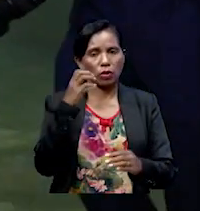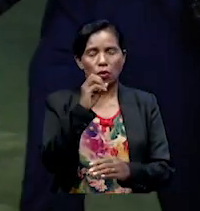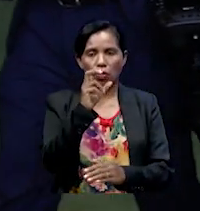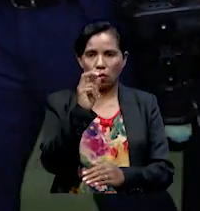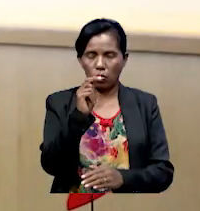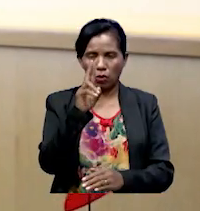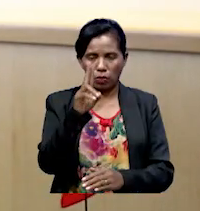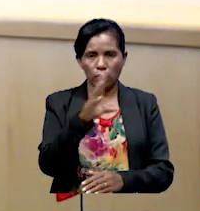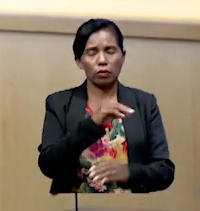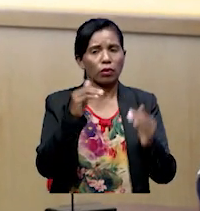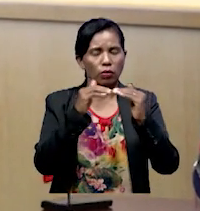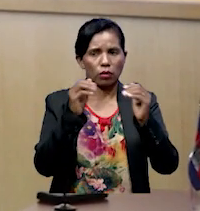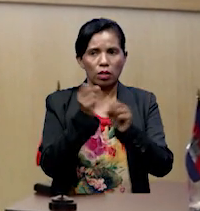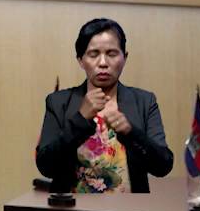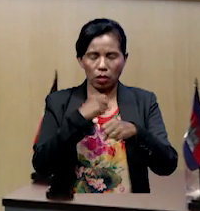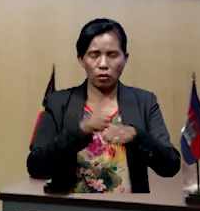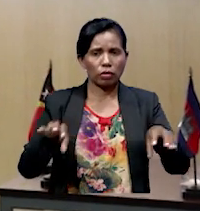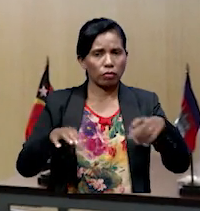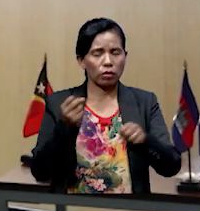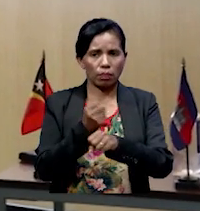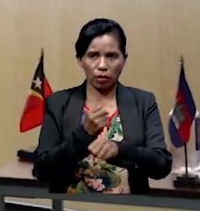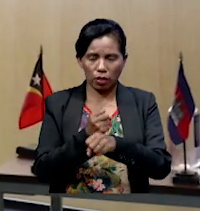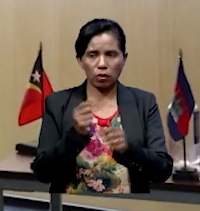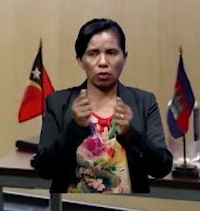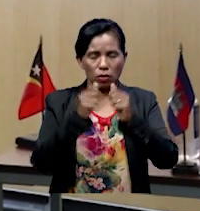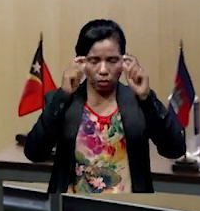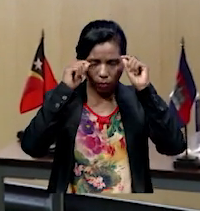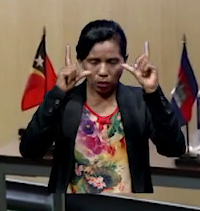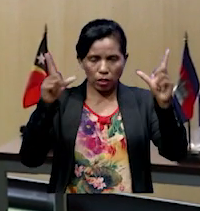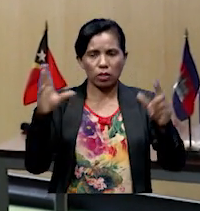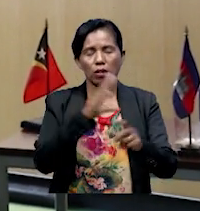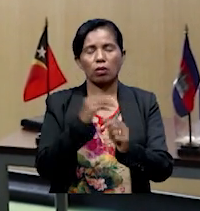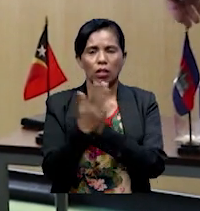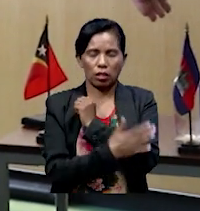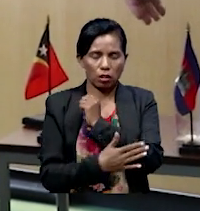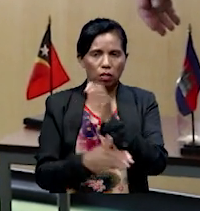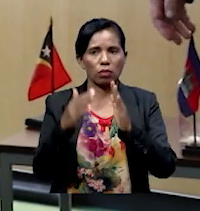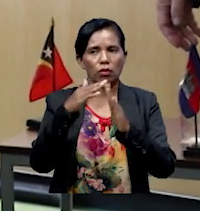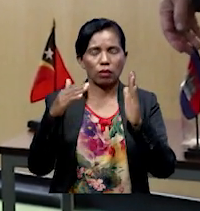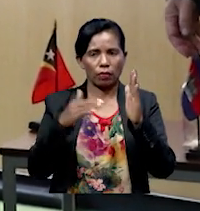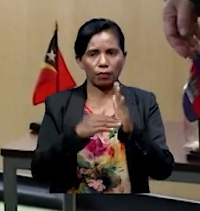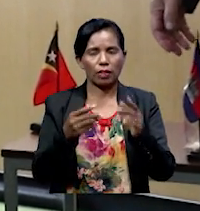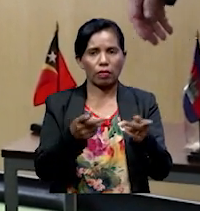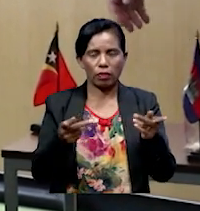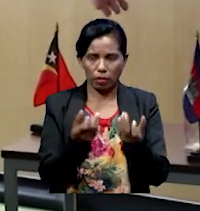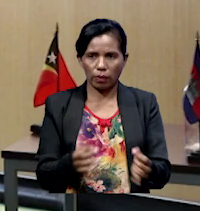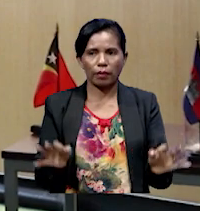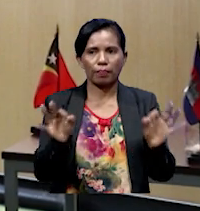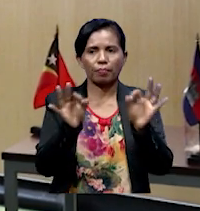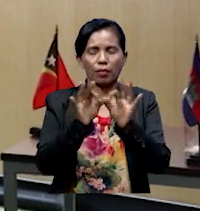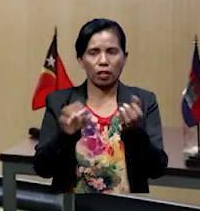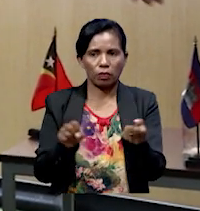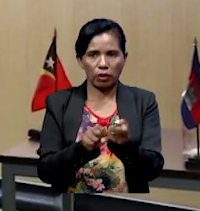tu reforça liutan cooperação bilateral entre Timor-Leste ho Nova Zelândia no Cambódia e a área importante sira nebe a tu